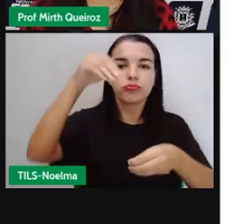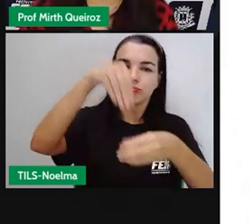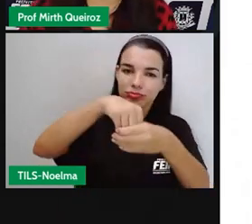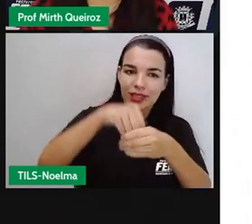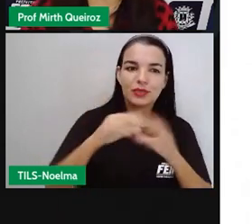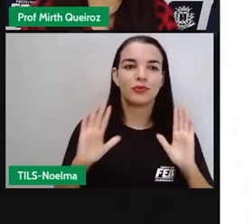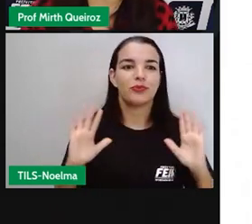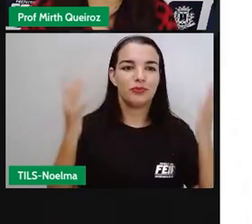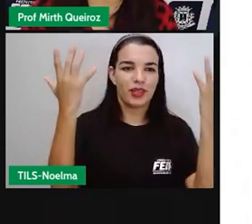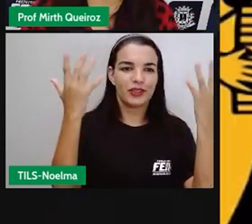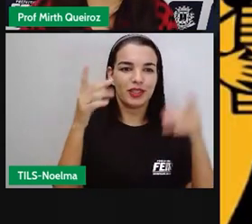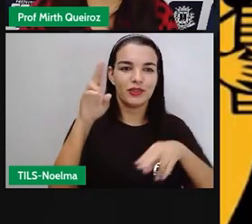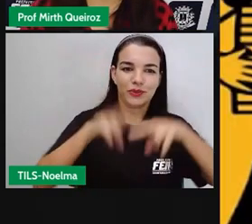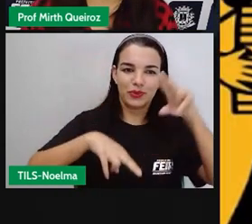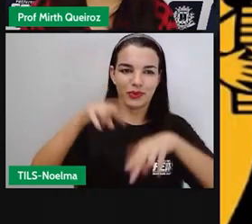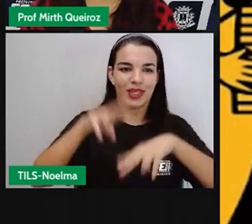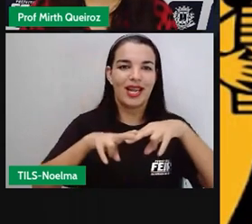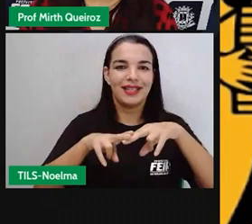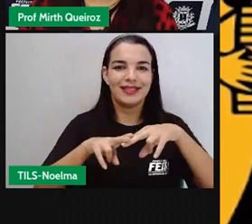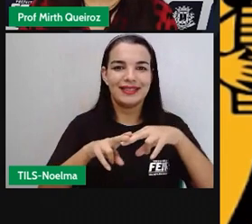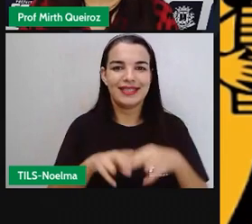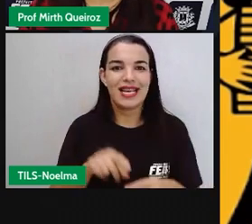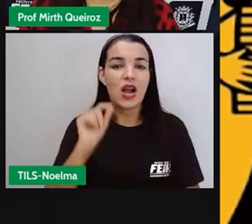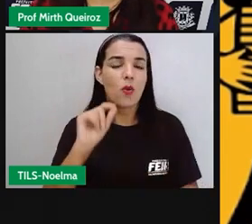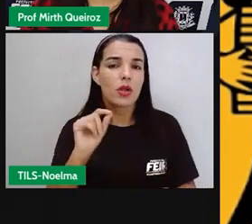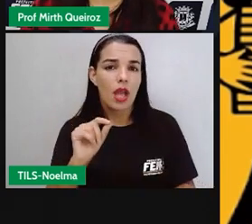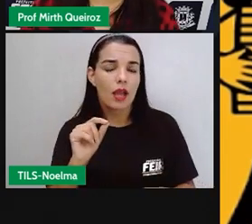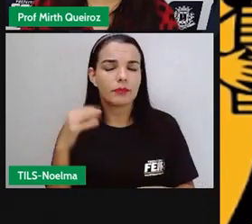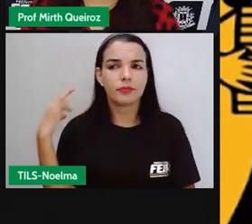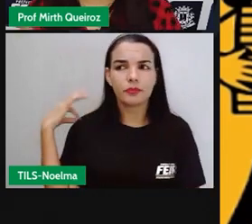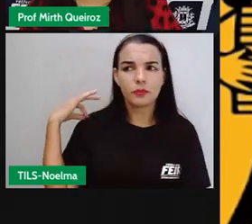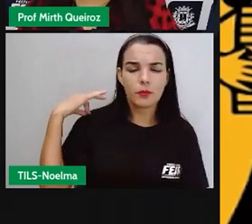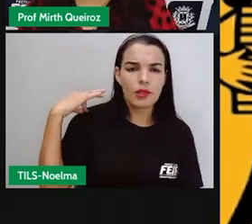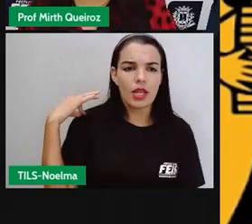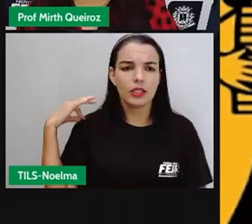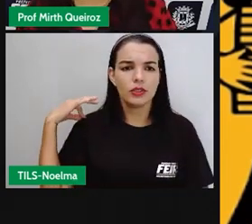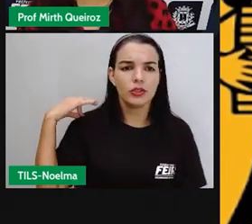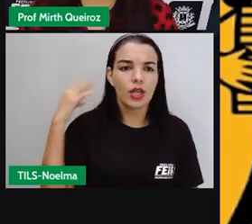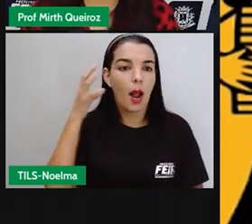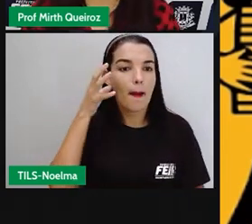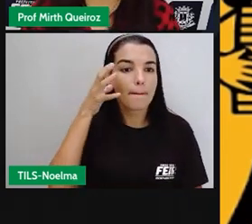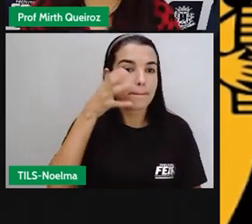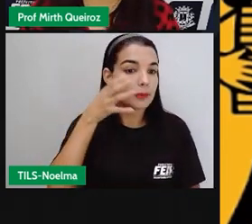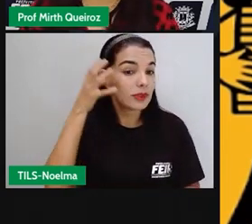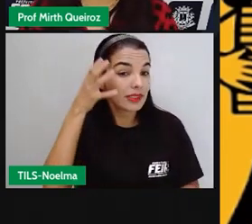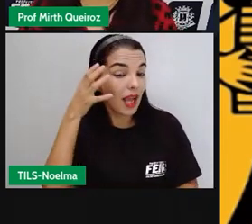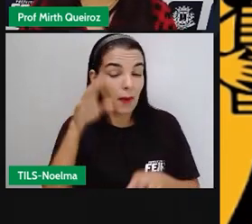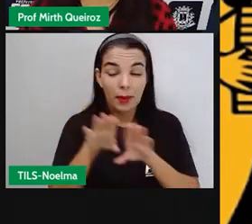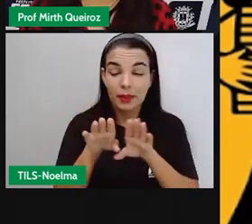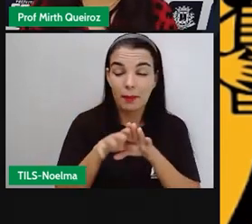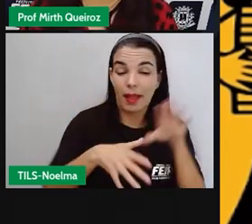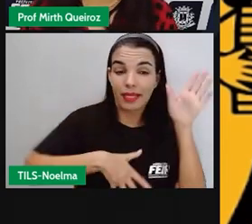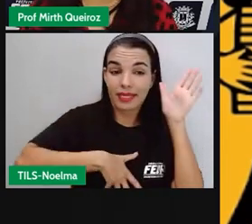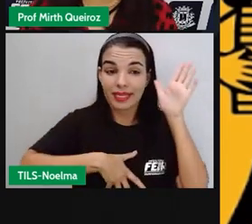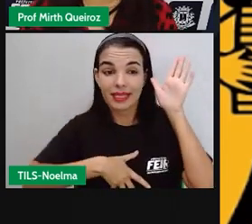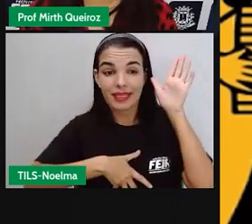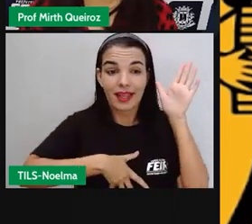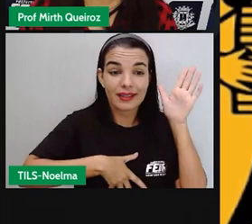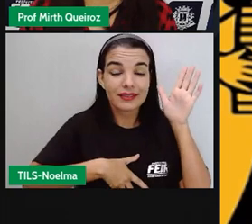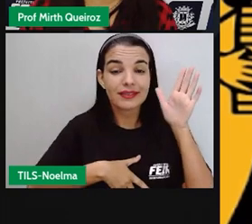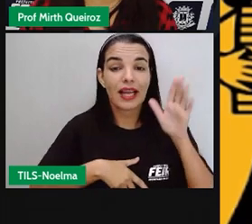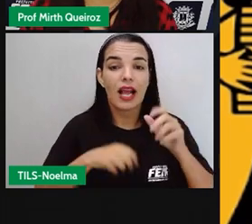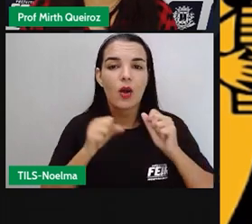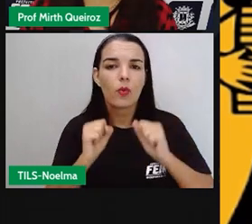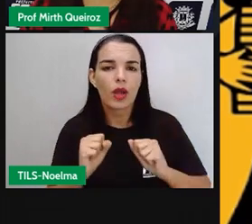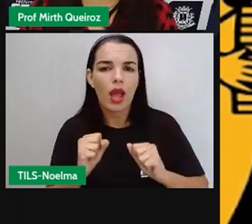do festejo junino. Esse estilo musical ou essa dança, que também pode ser considerada, é